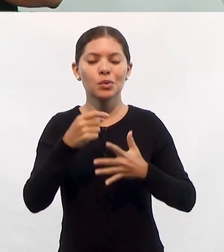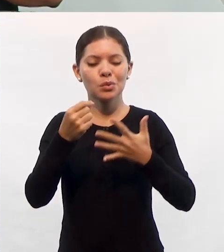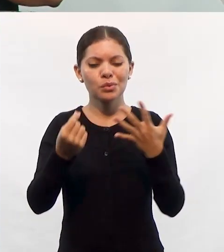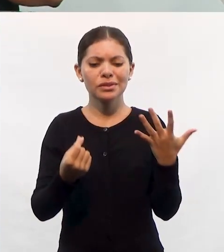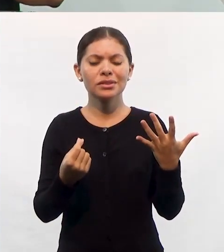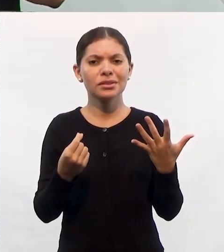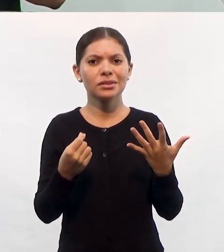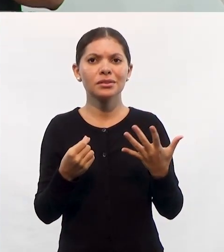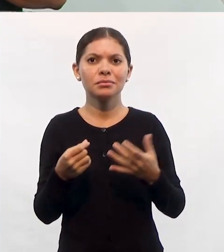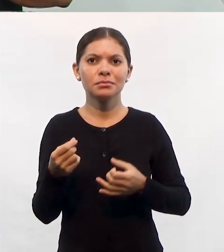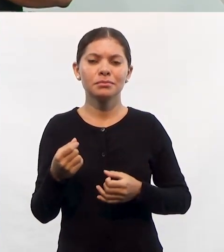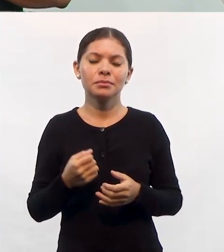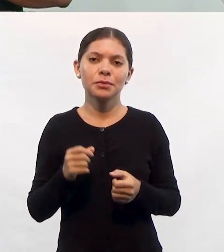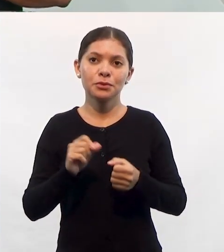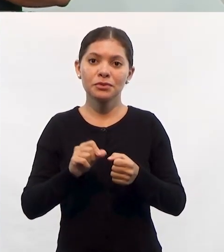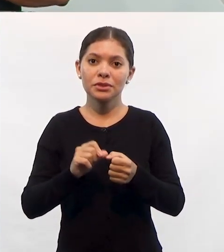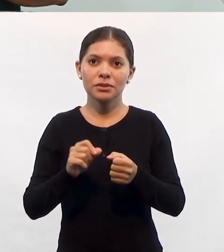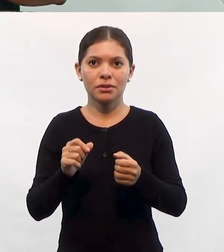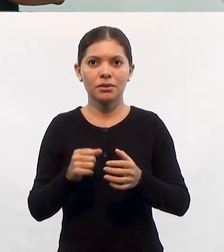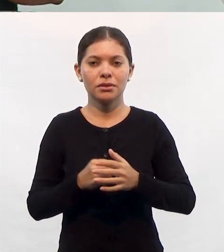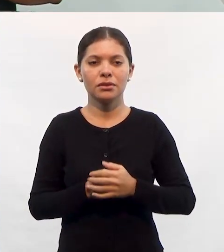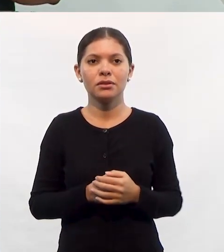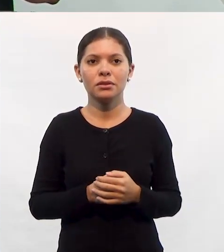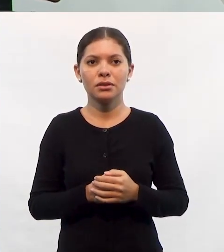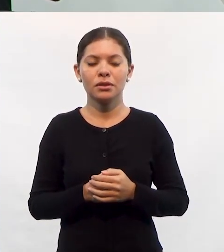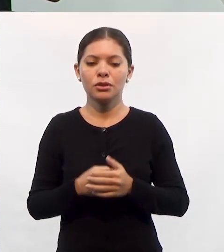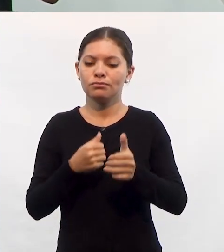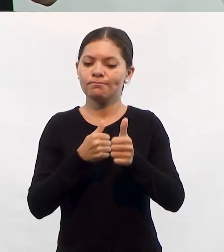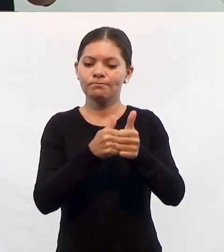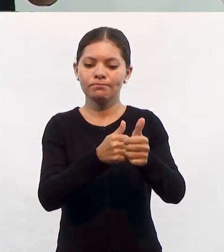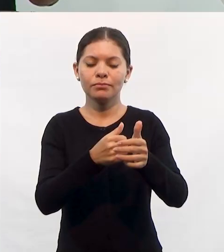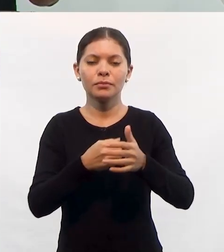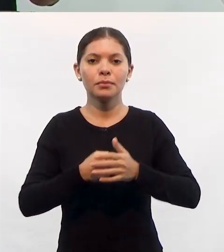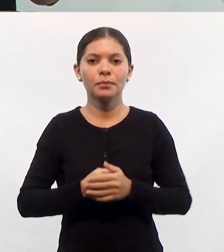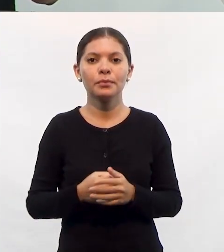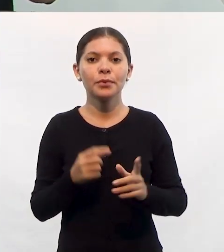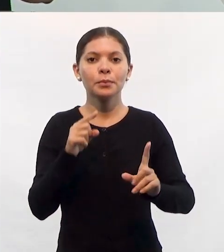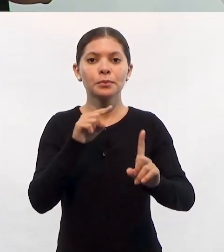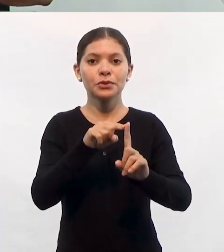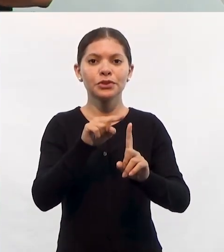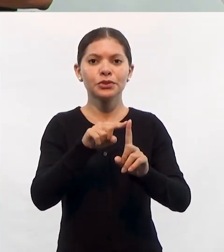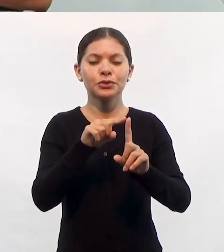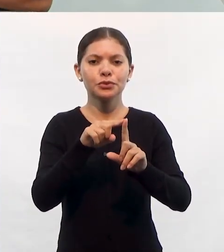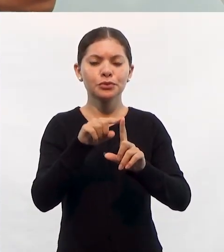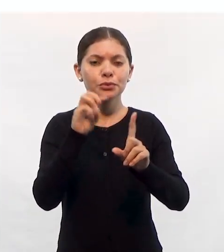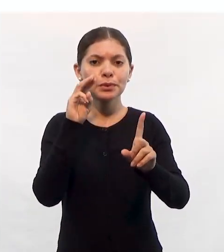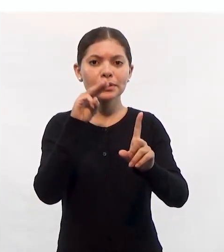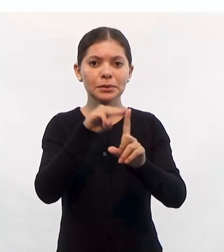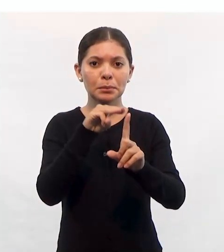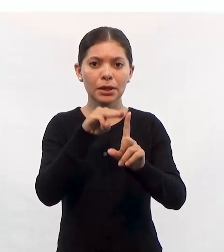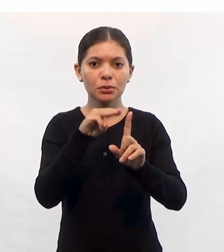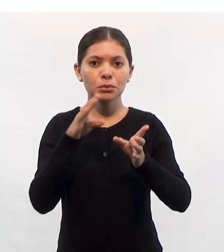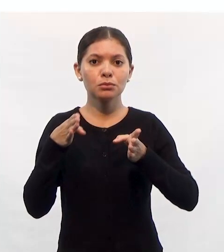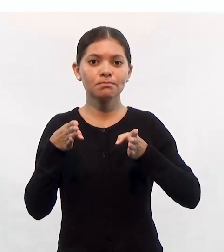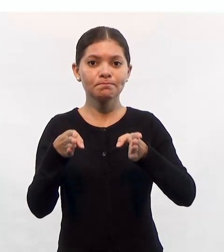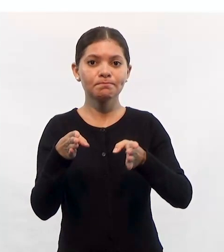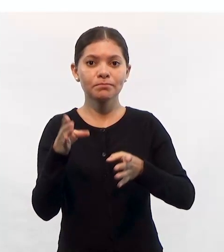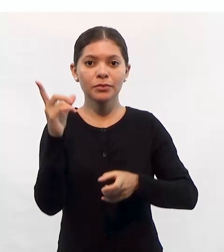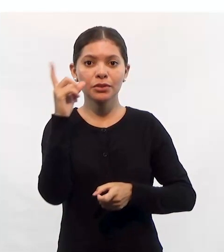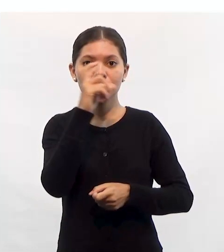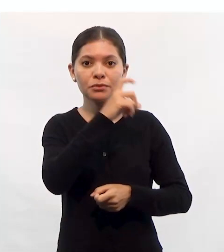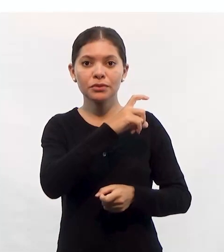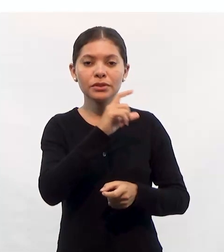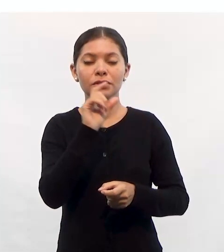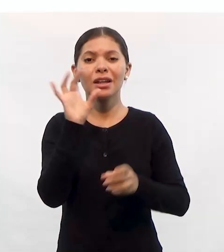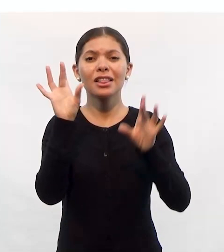que podem ser feitas ao mesmo tempo o objetivo do caminho crítico desse método do caminho crítico